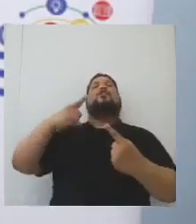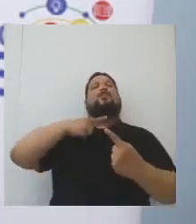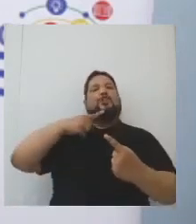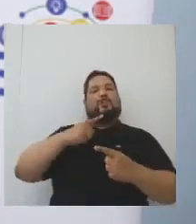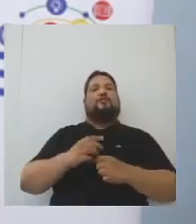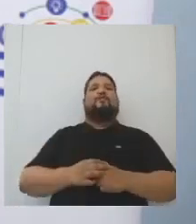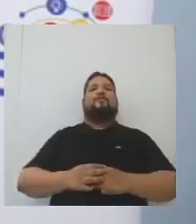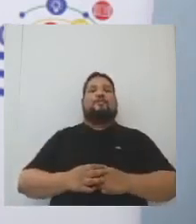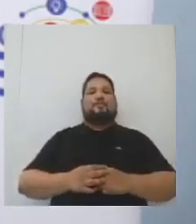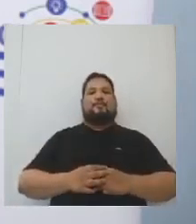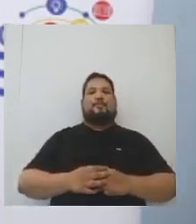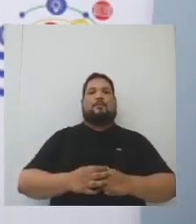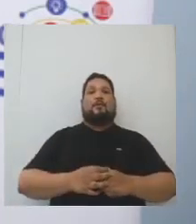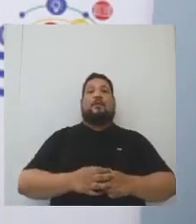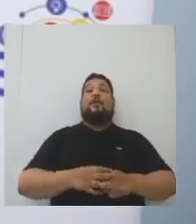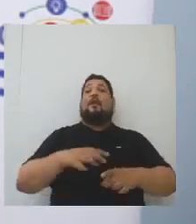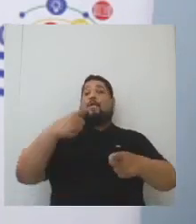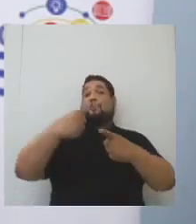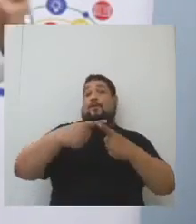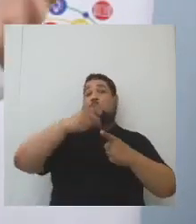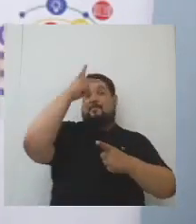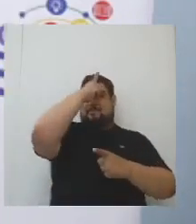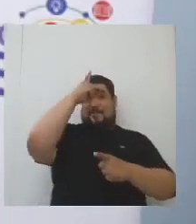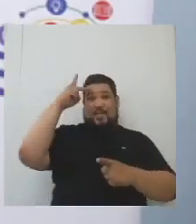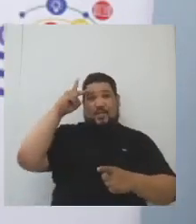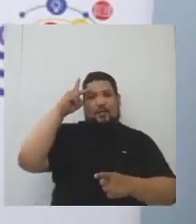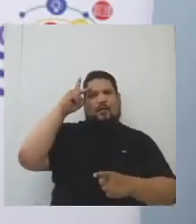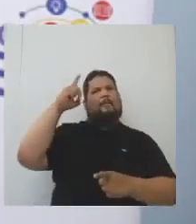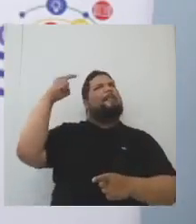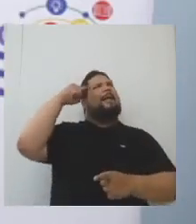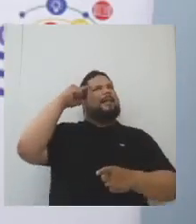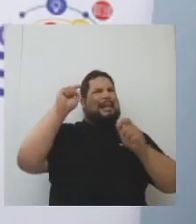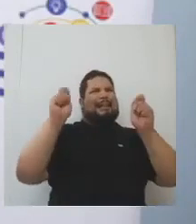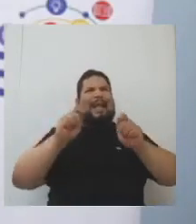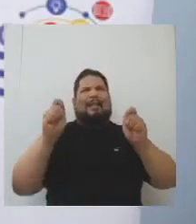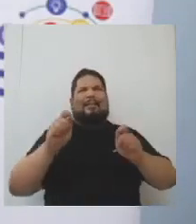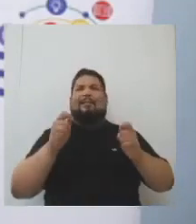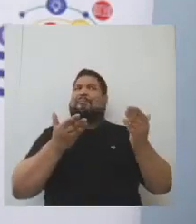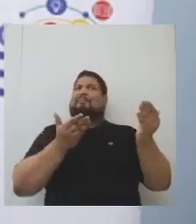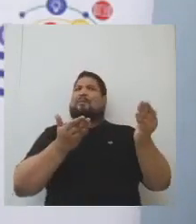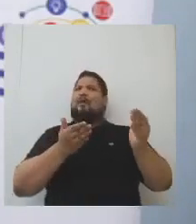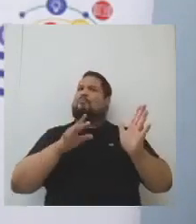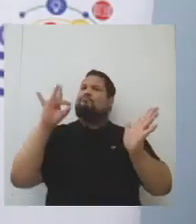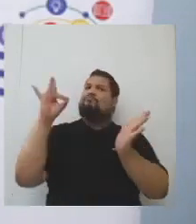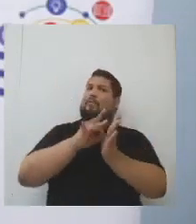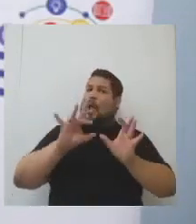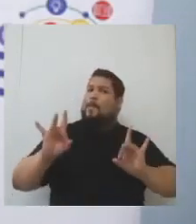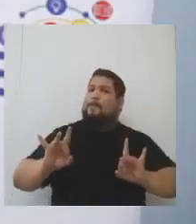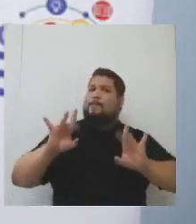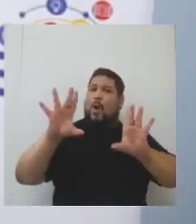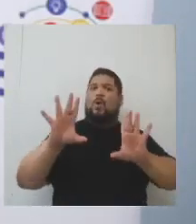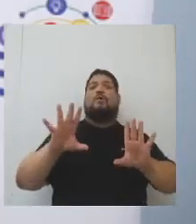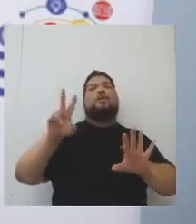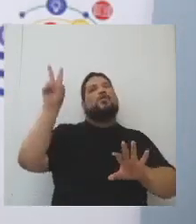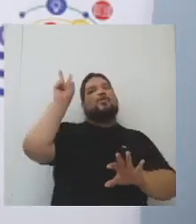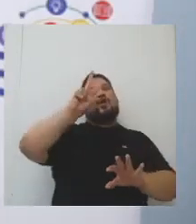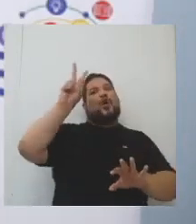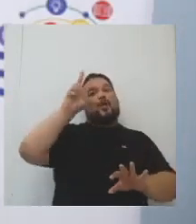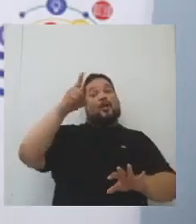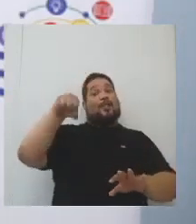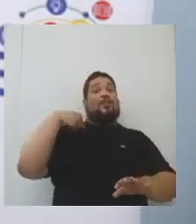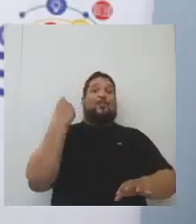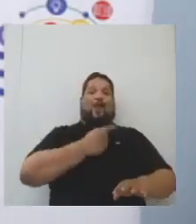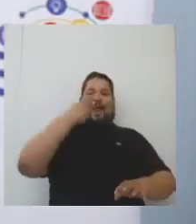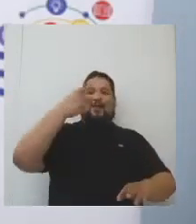Mudou, né? Jamais alguém poderia imaginar que isso pudesse acontecer. Mas aconteceu e essa história só